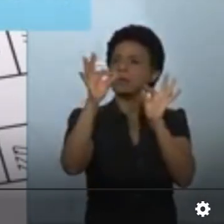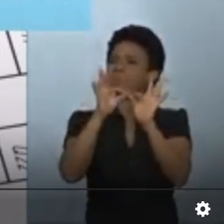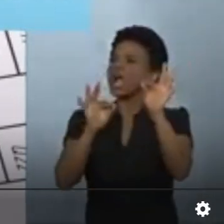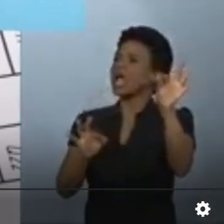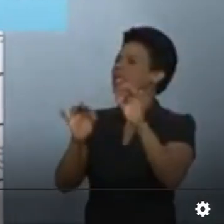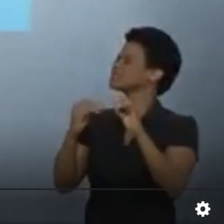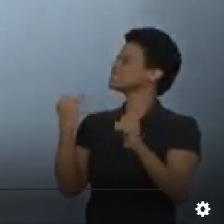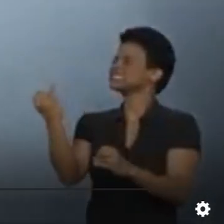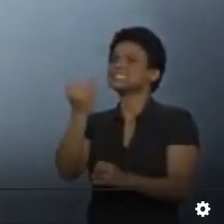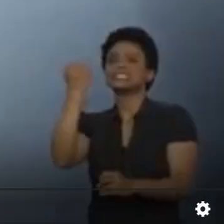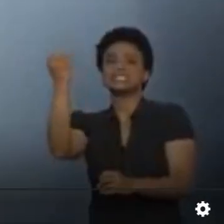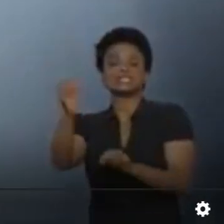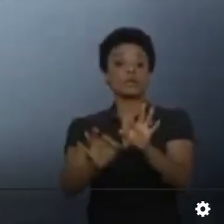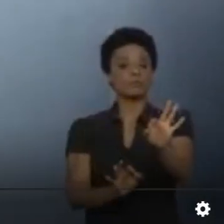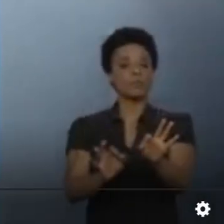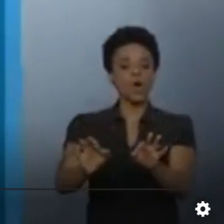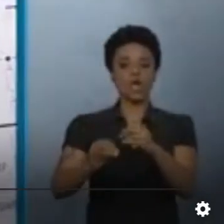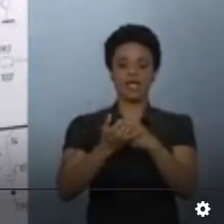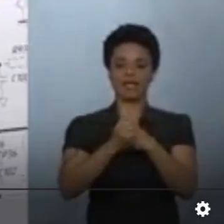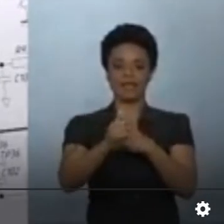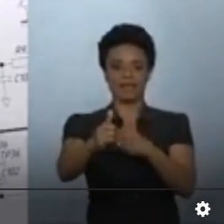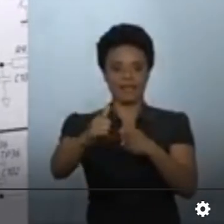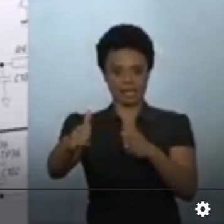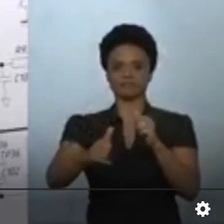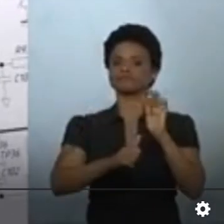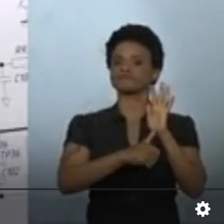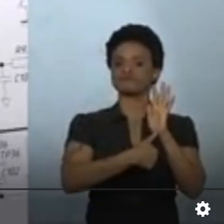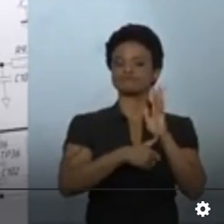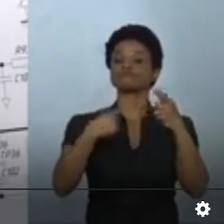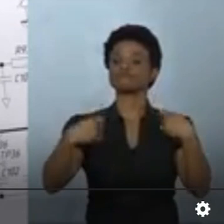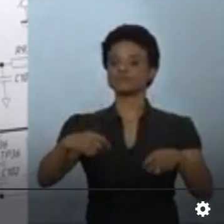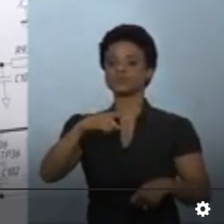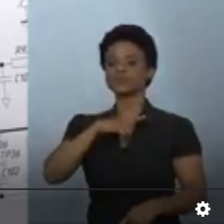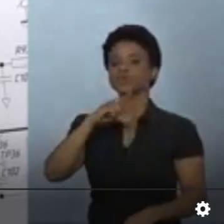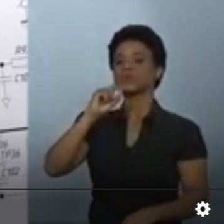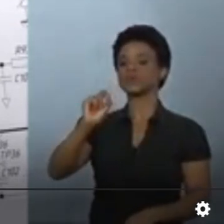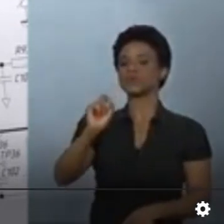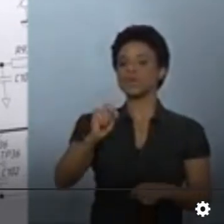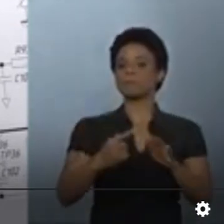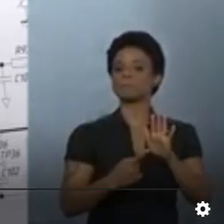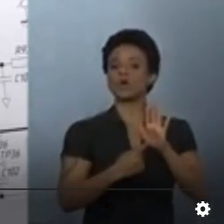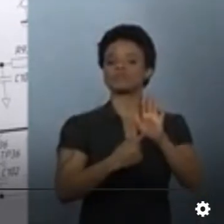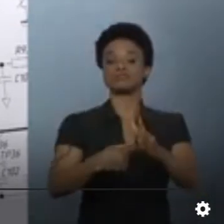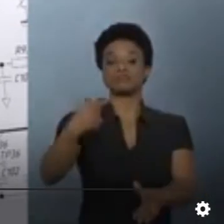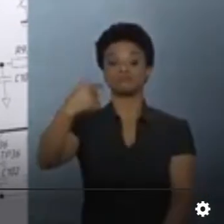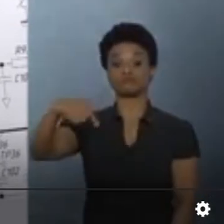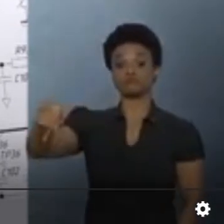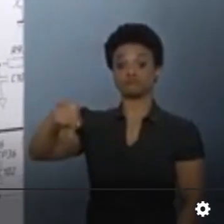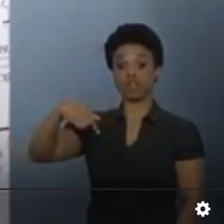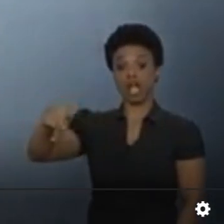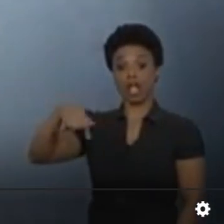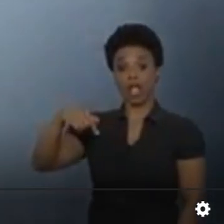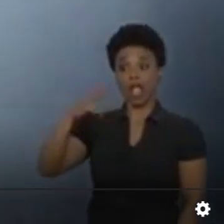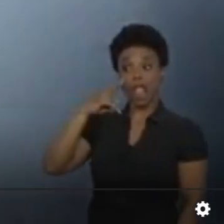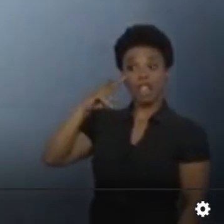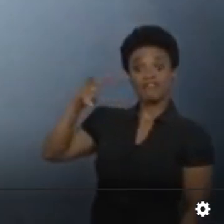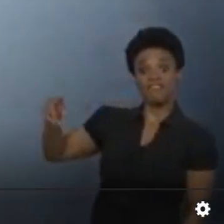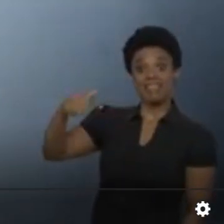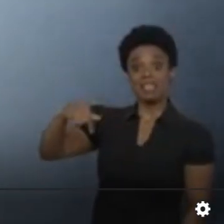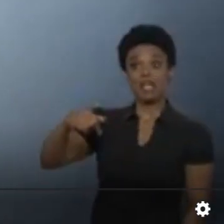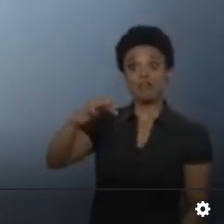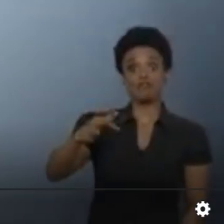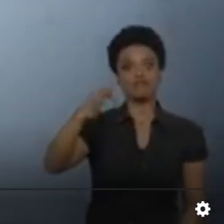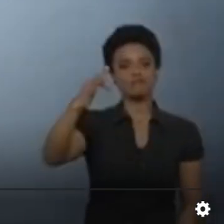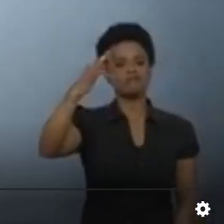execução do projeto elétrico. Nesse documento, devemos apresentar a previsão de carga, a provável demanda de carga, além